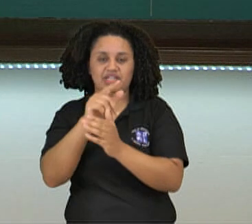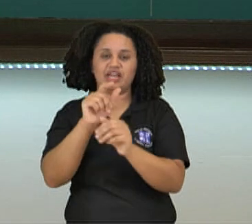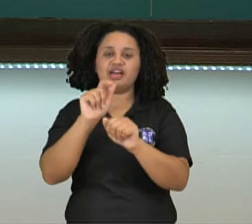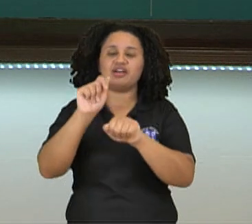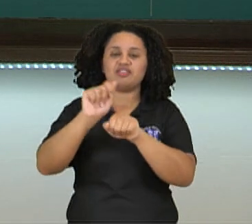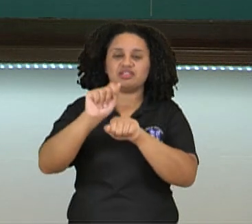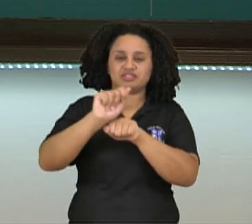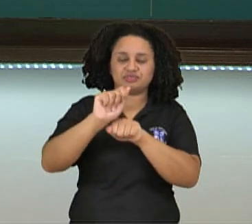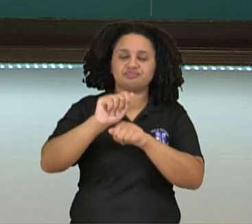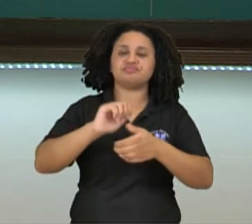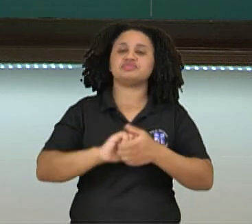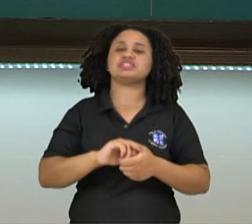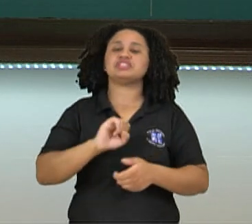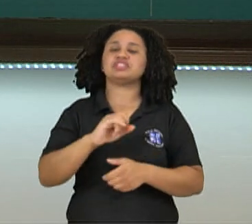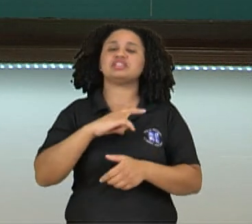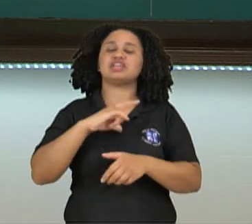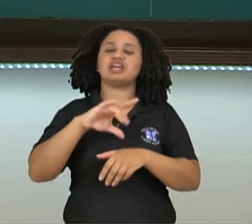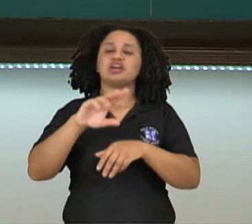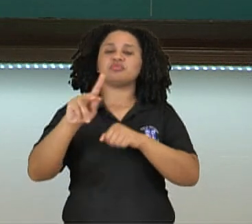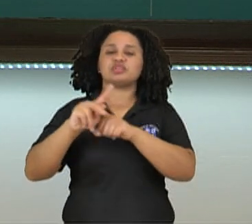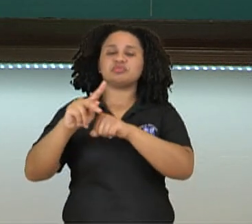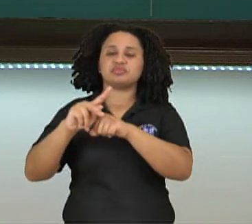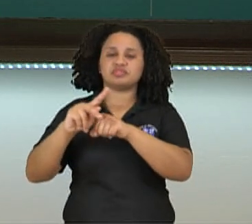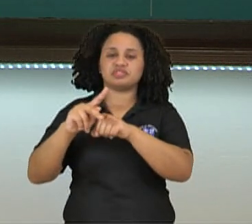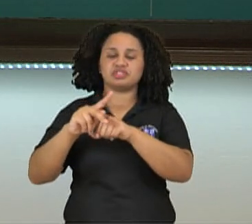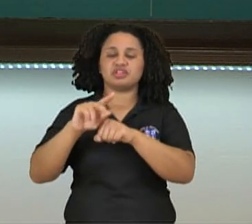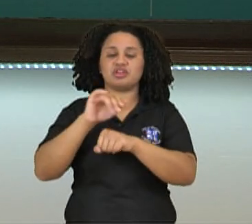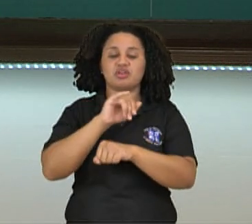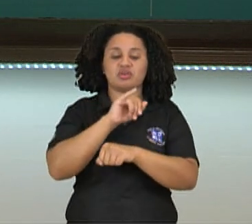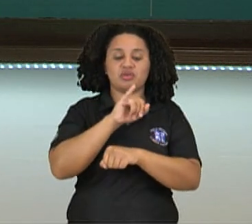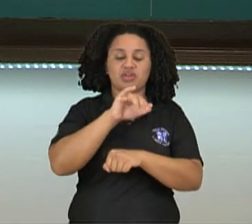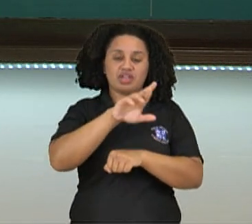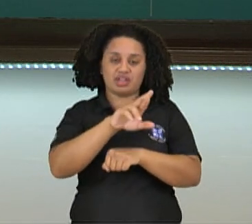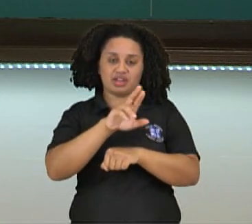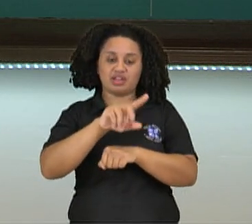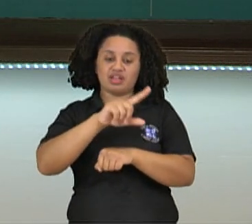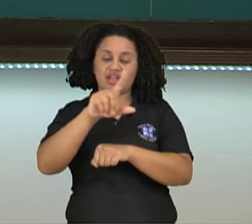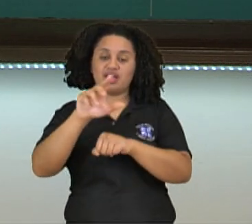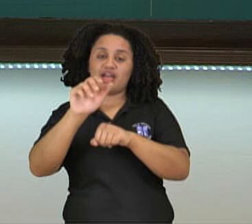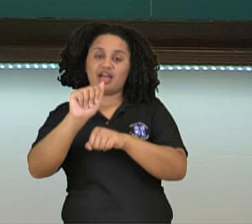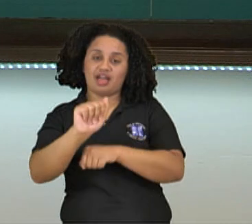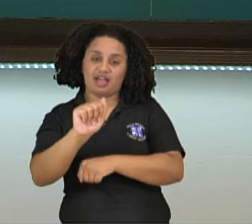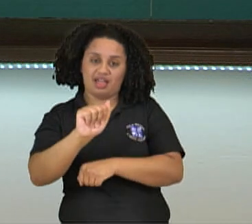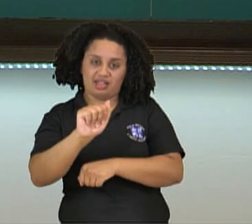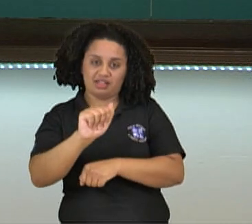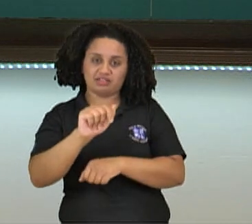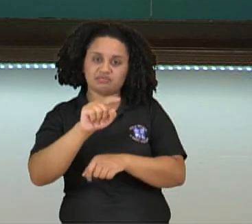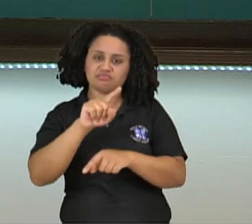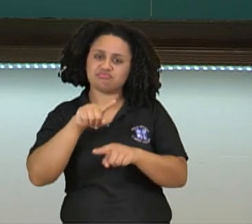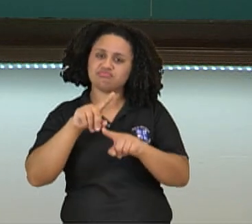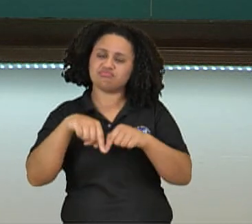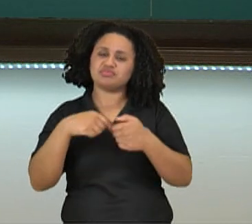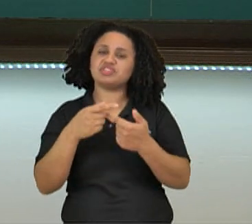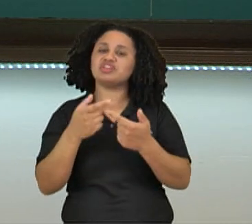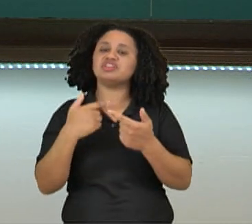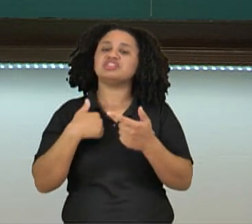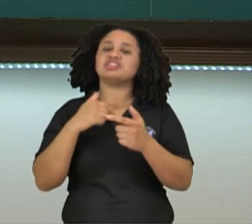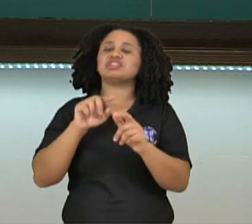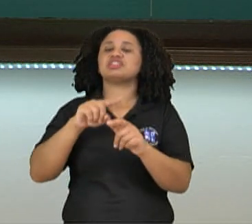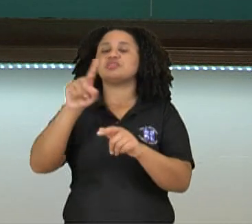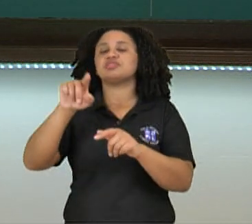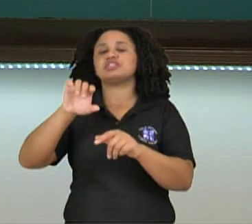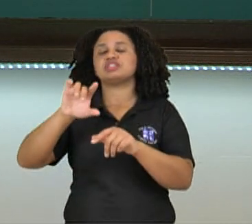a preposição em função do verbo ir e a é um artigo definido em função de estar diante de um